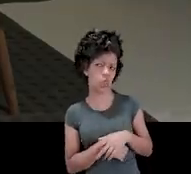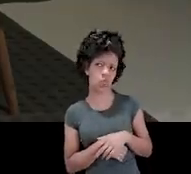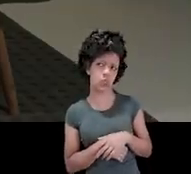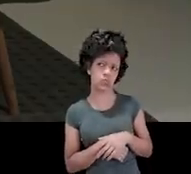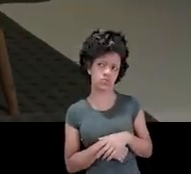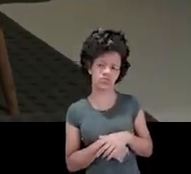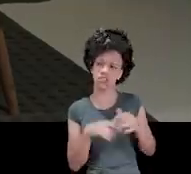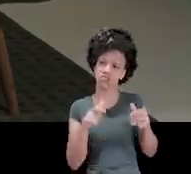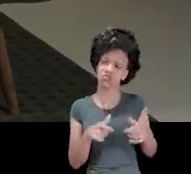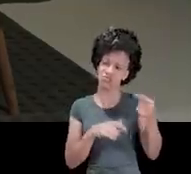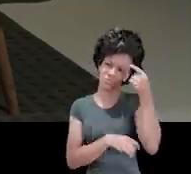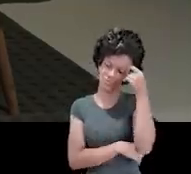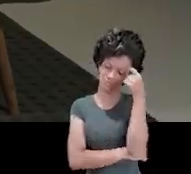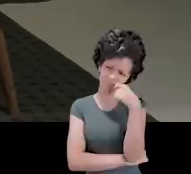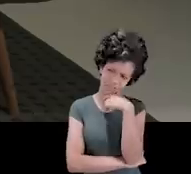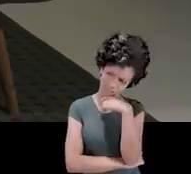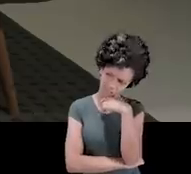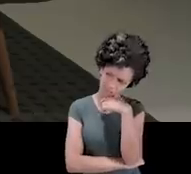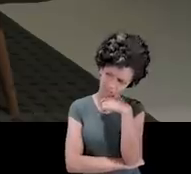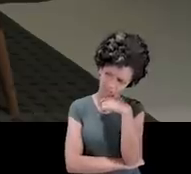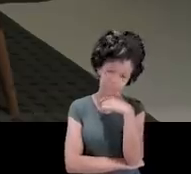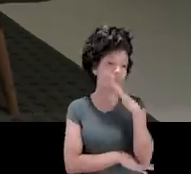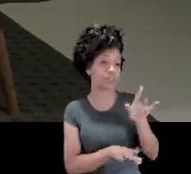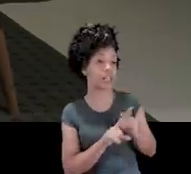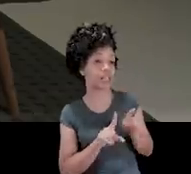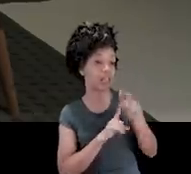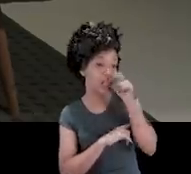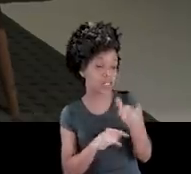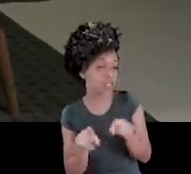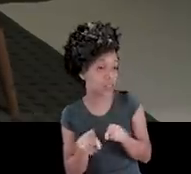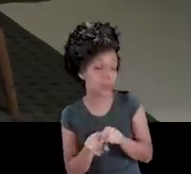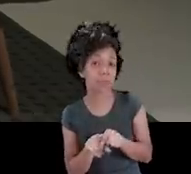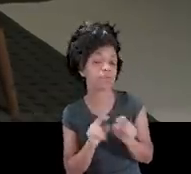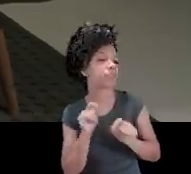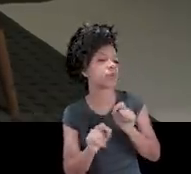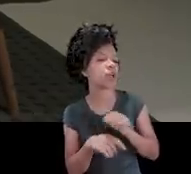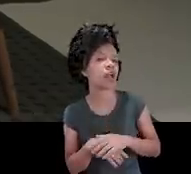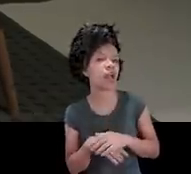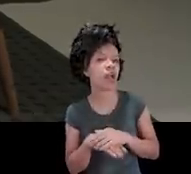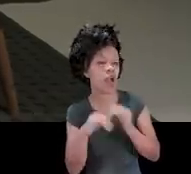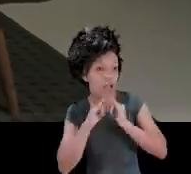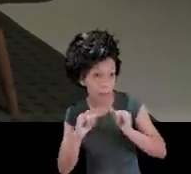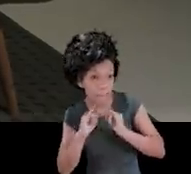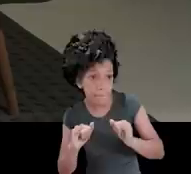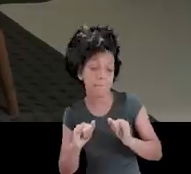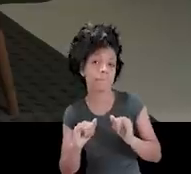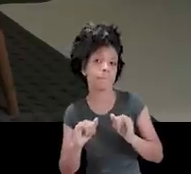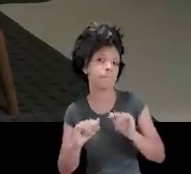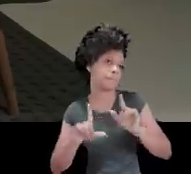onde vem isso? Pesadaço, né? Mas agora tem uma coisa muito interessante também. Caralho. Que são as campanhas